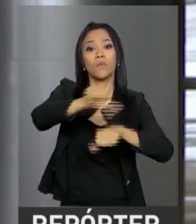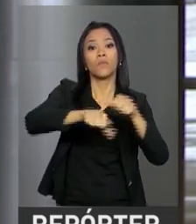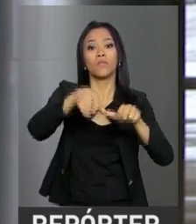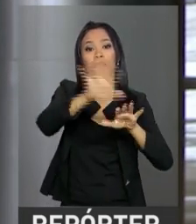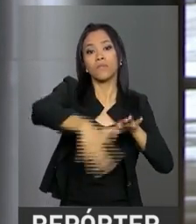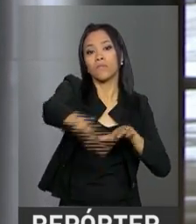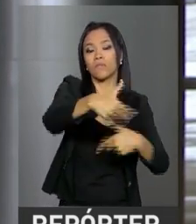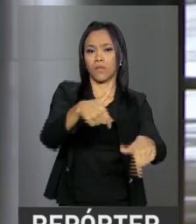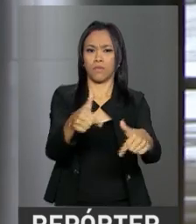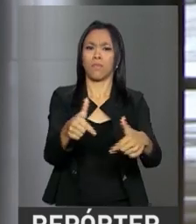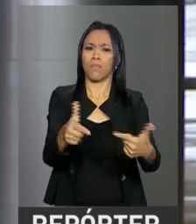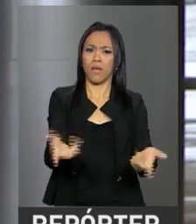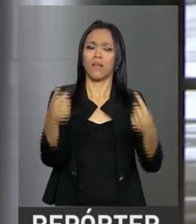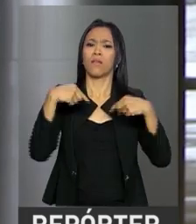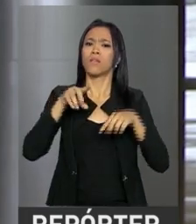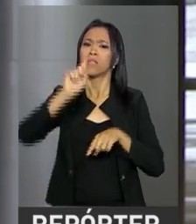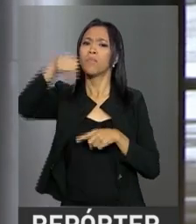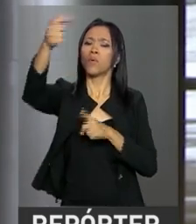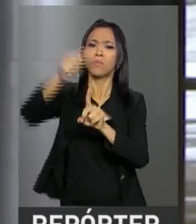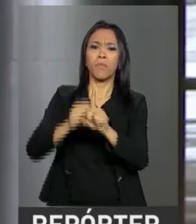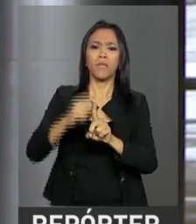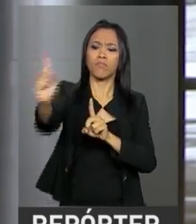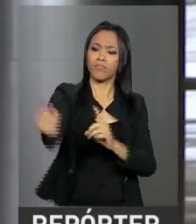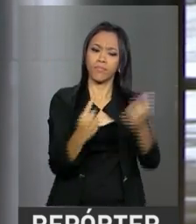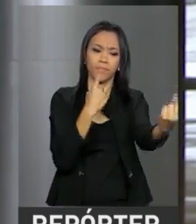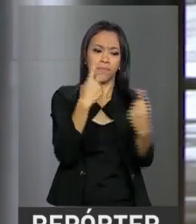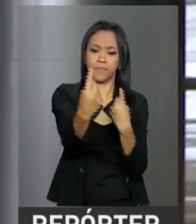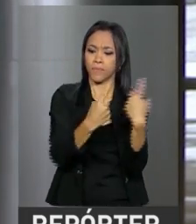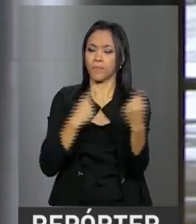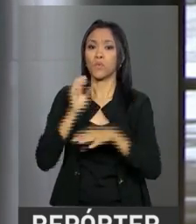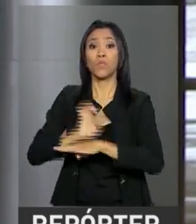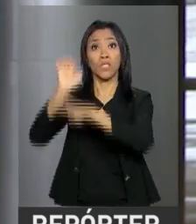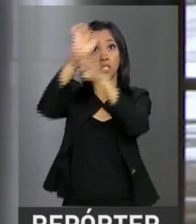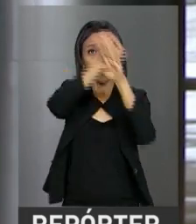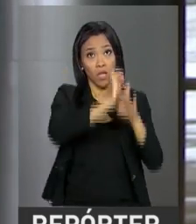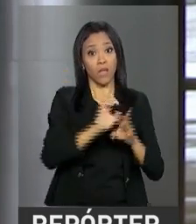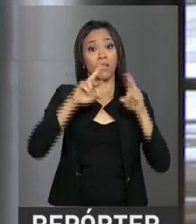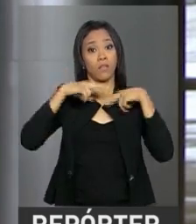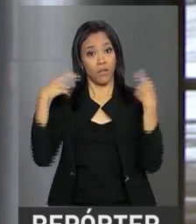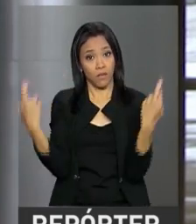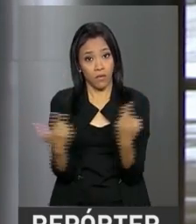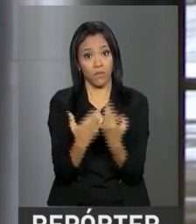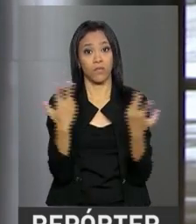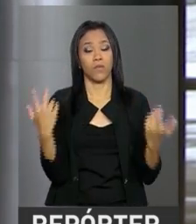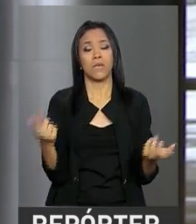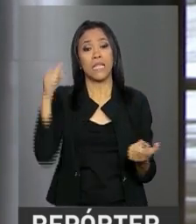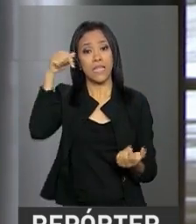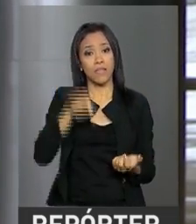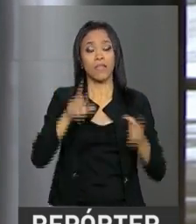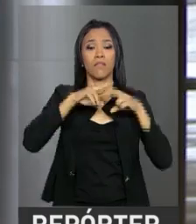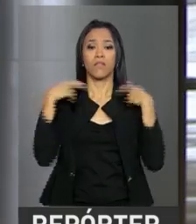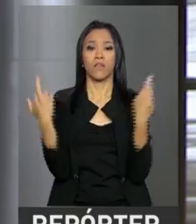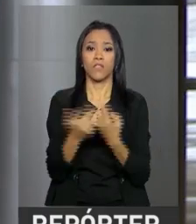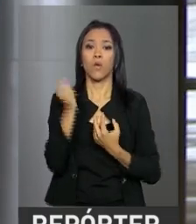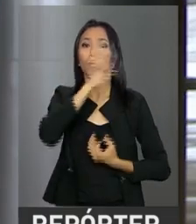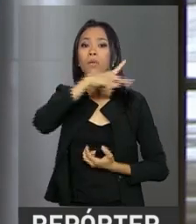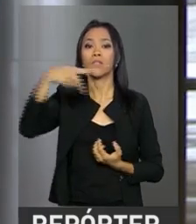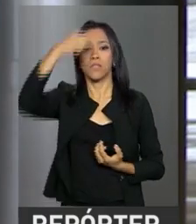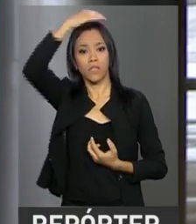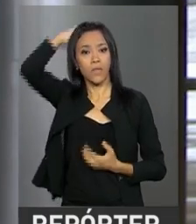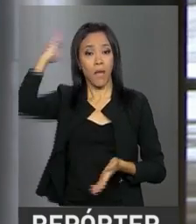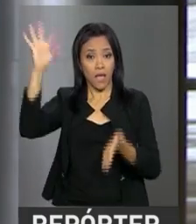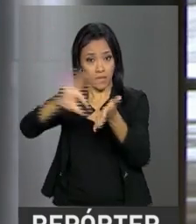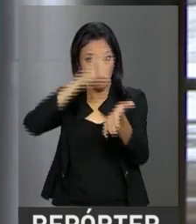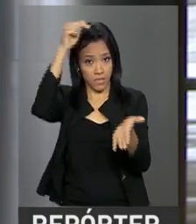receber nos próximos meses representantes do segmento de todos os estados do país e além dessa reunião o presidente Michel Temer Assina em